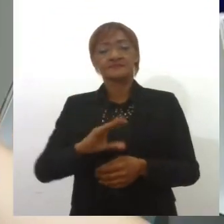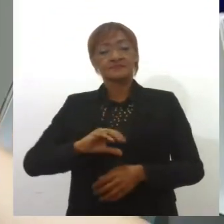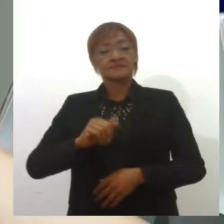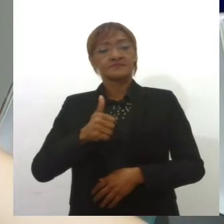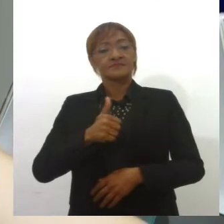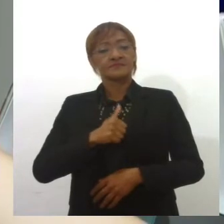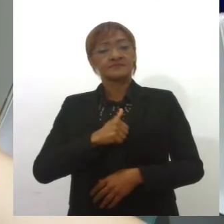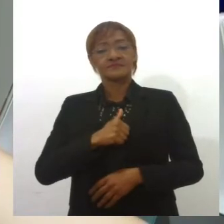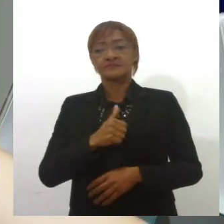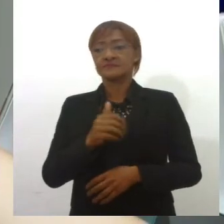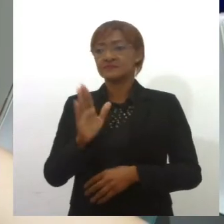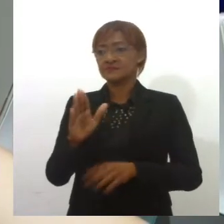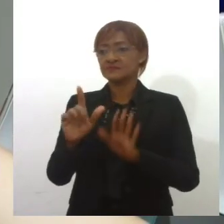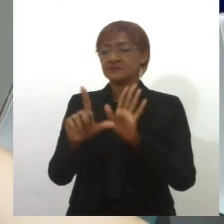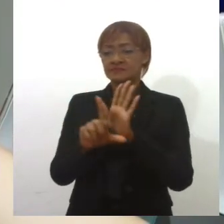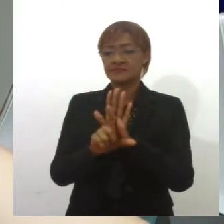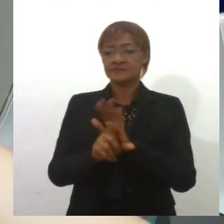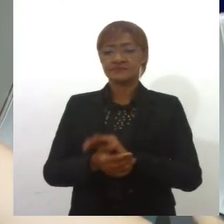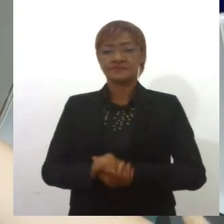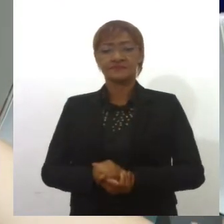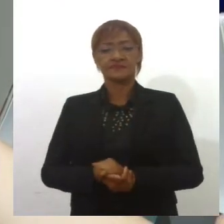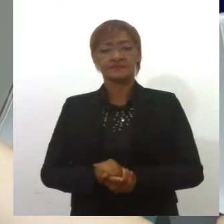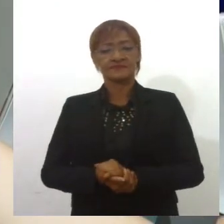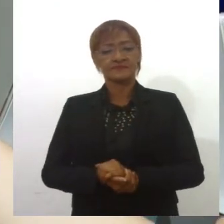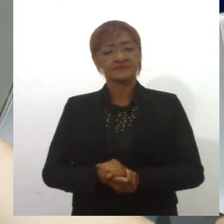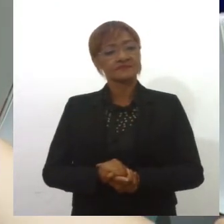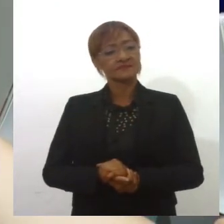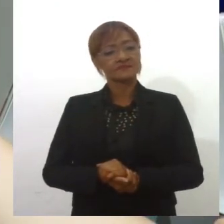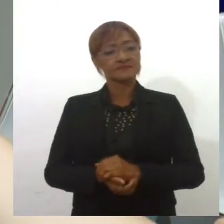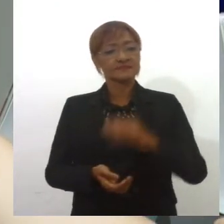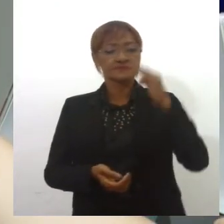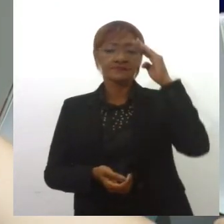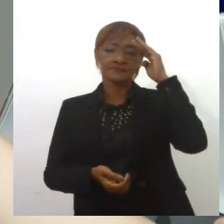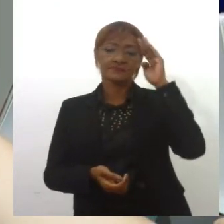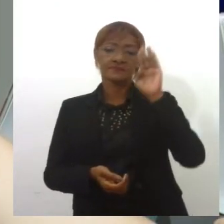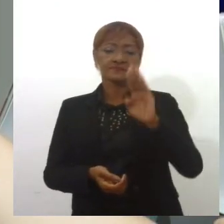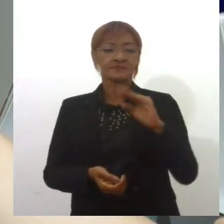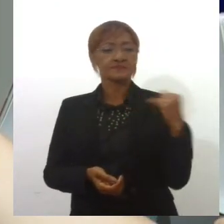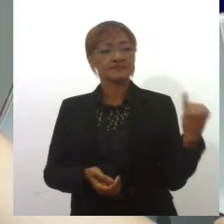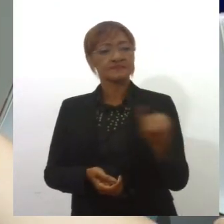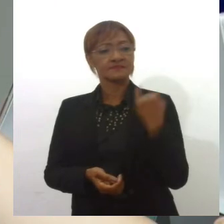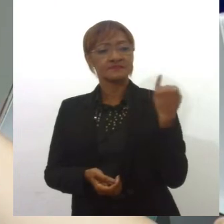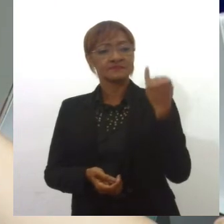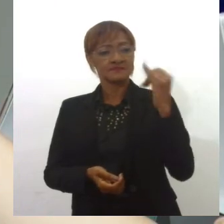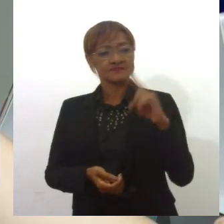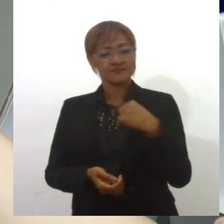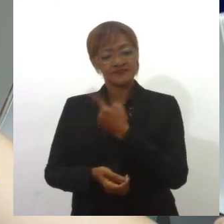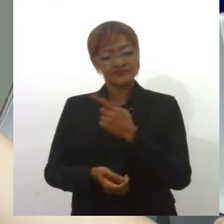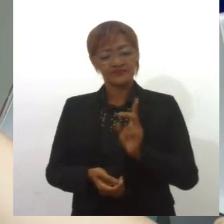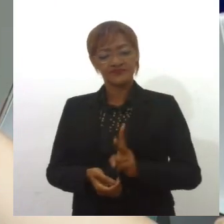Já é lei e é principalmente importante que a gente continue